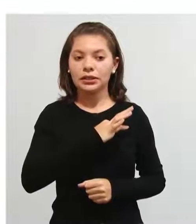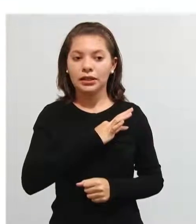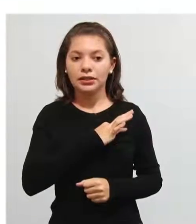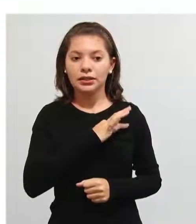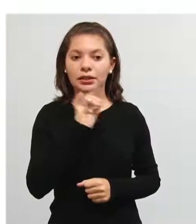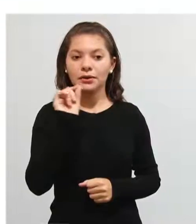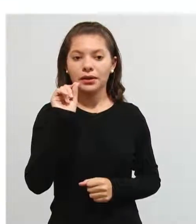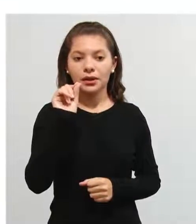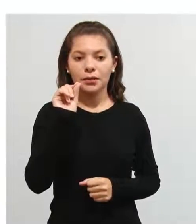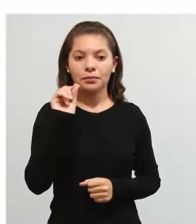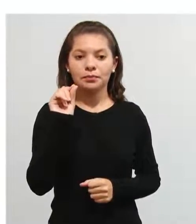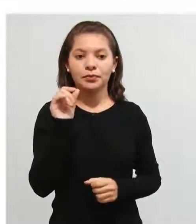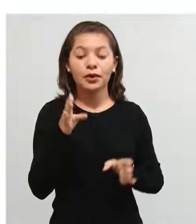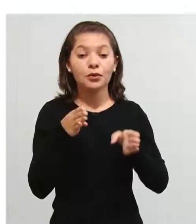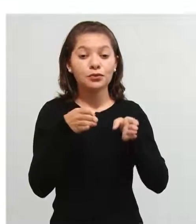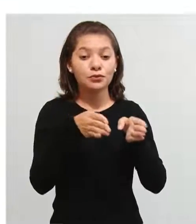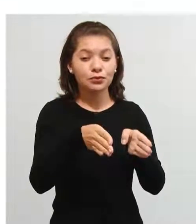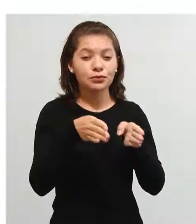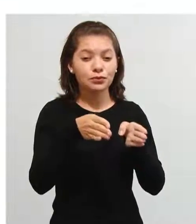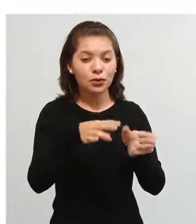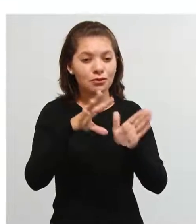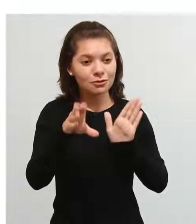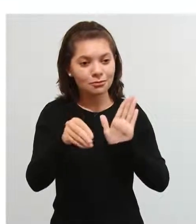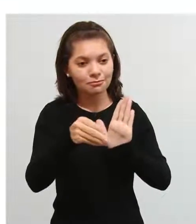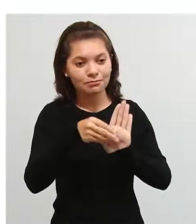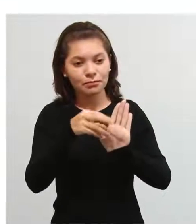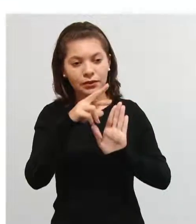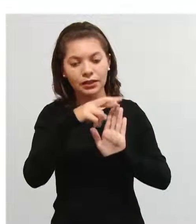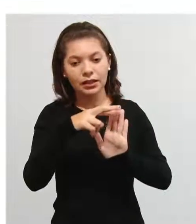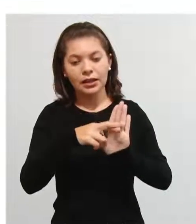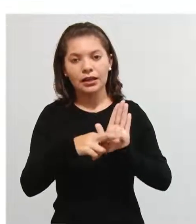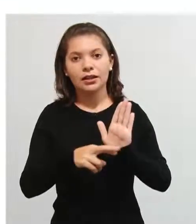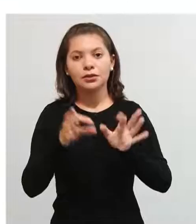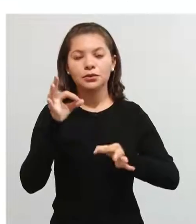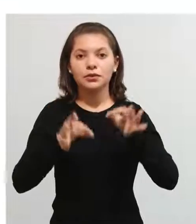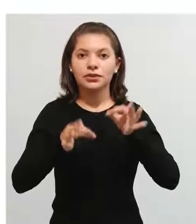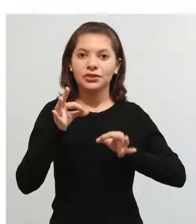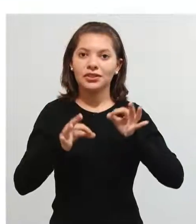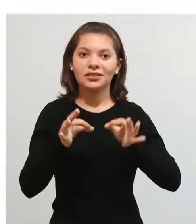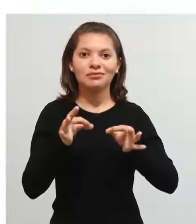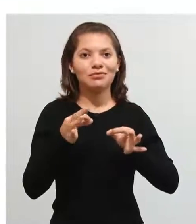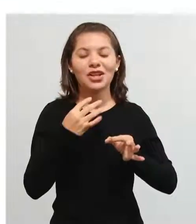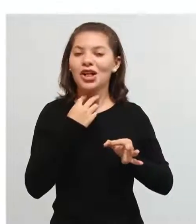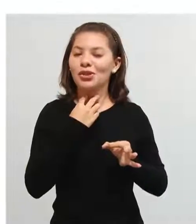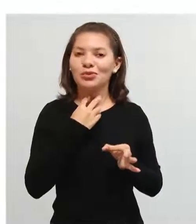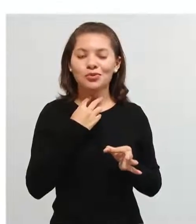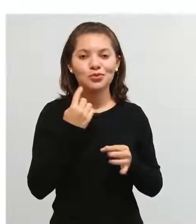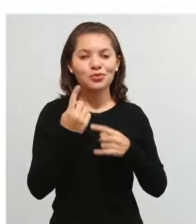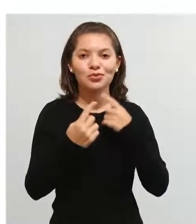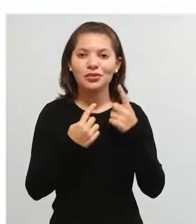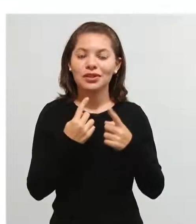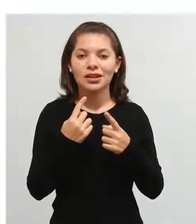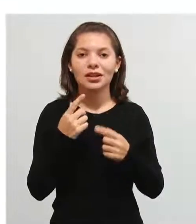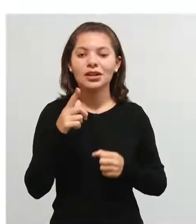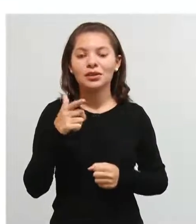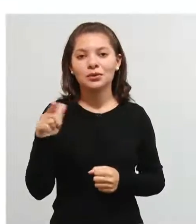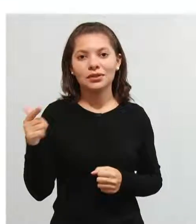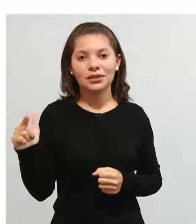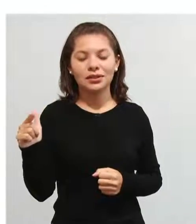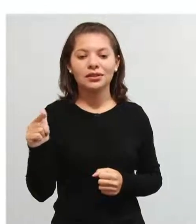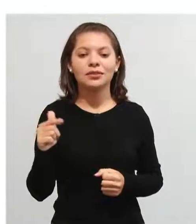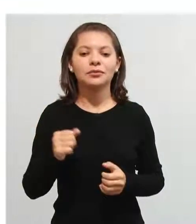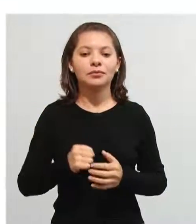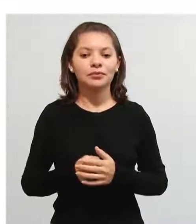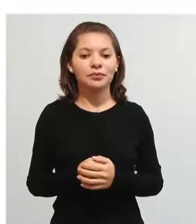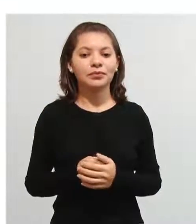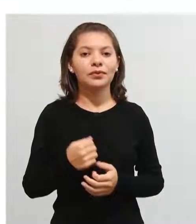focos ejetores de regras jurídicas, tá? Então, não há dúvida de que a principal fonte das normas tributárias é a nossa própria